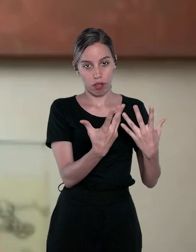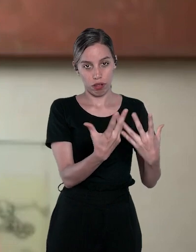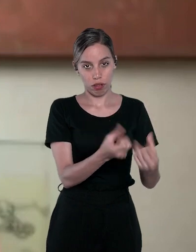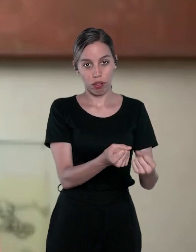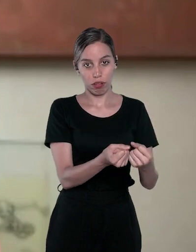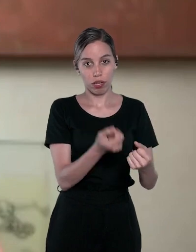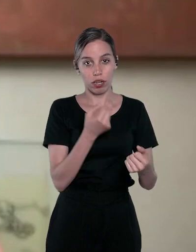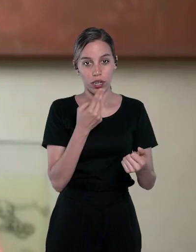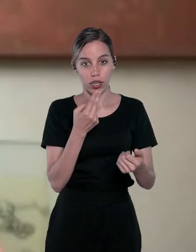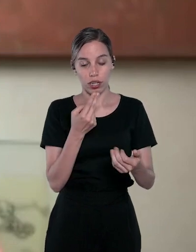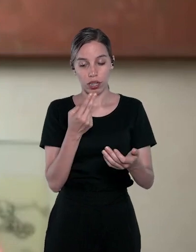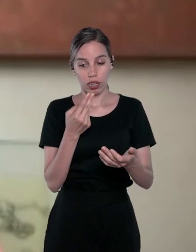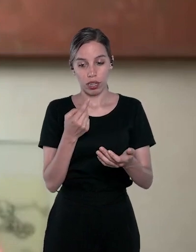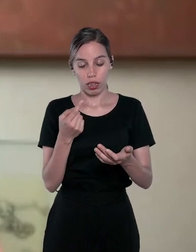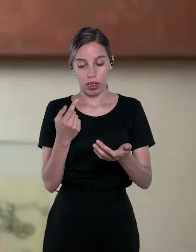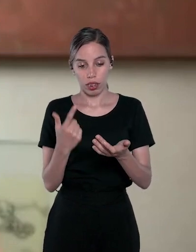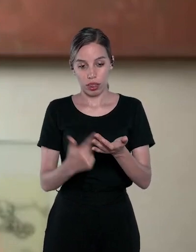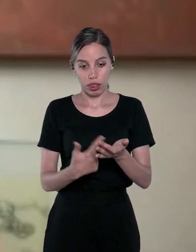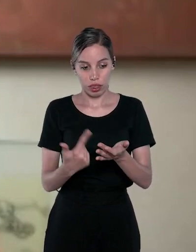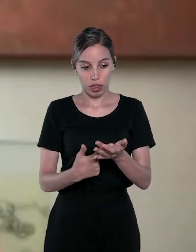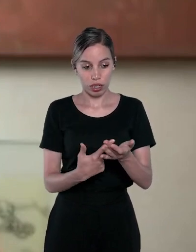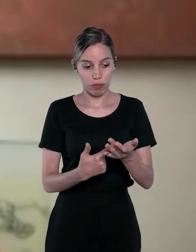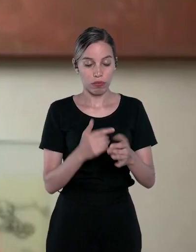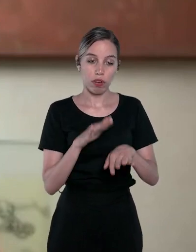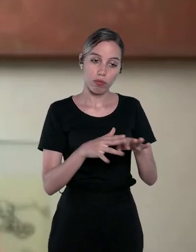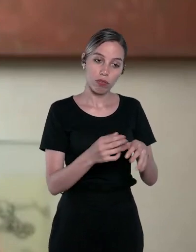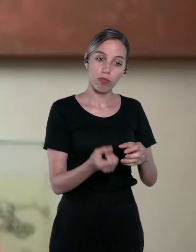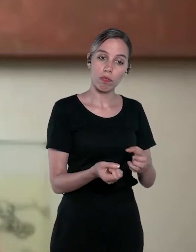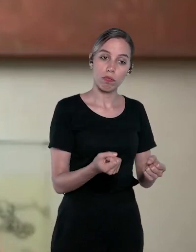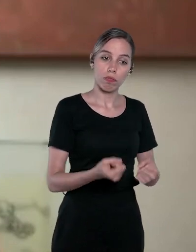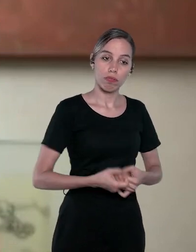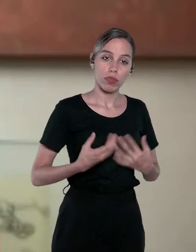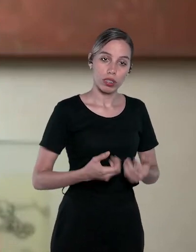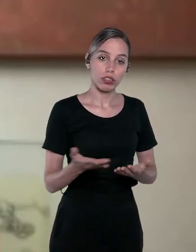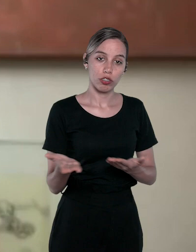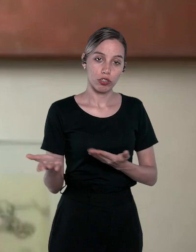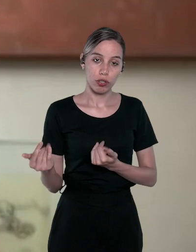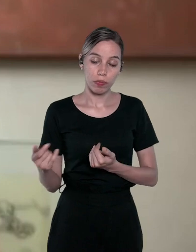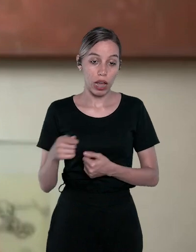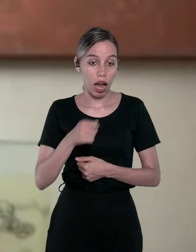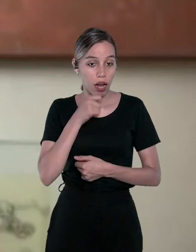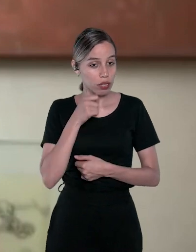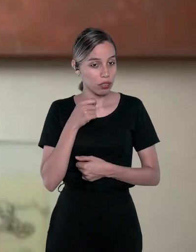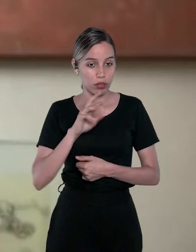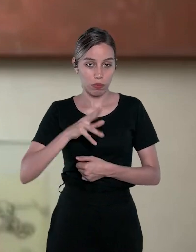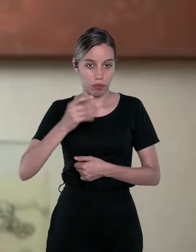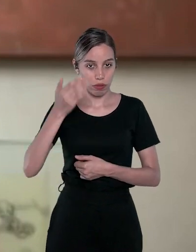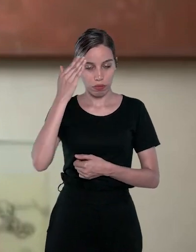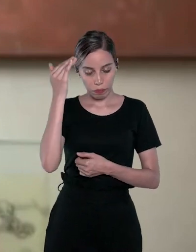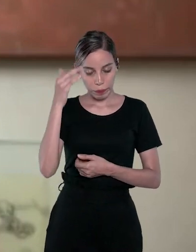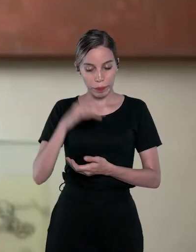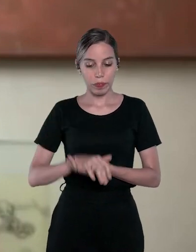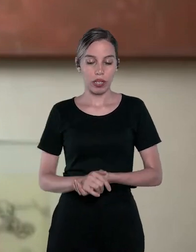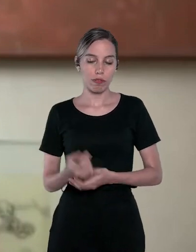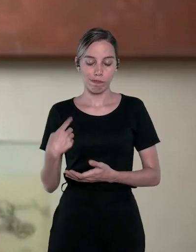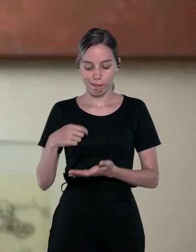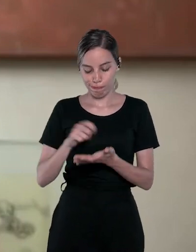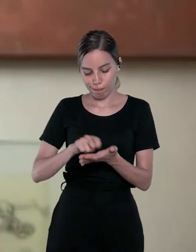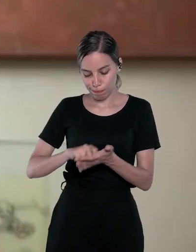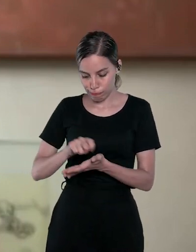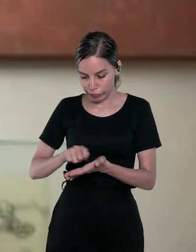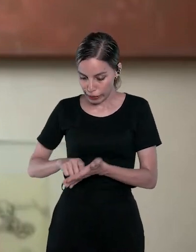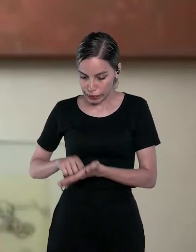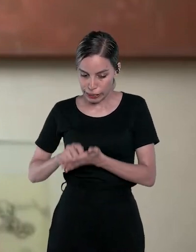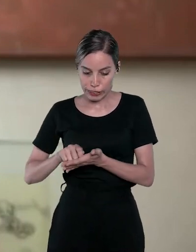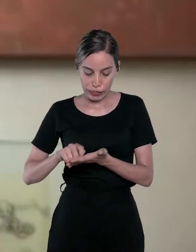poemas, livros de poetas jovens e desconhecidos. Eu mandei para lá, mas aí